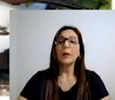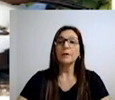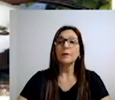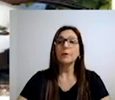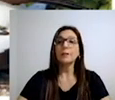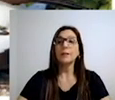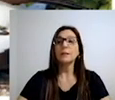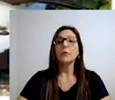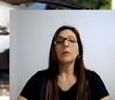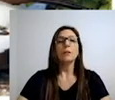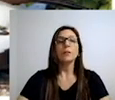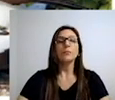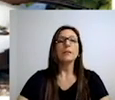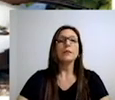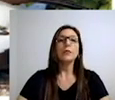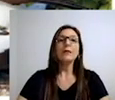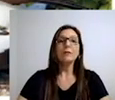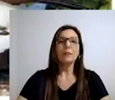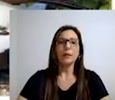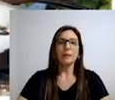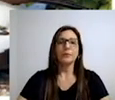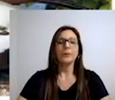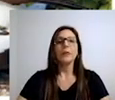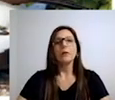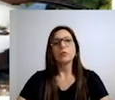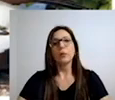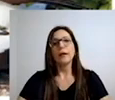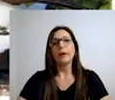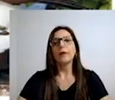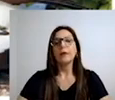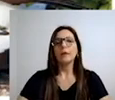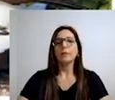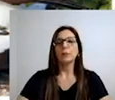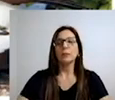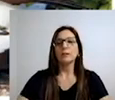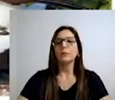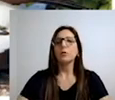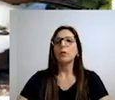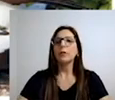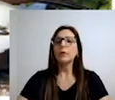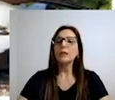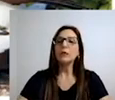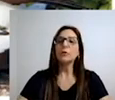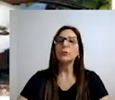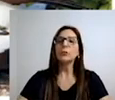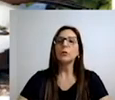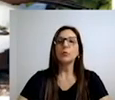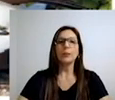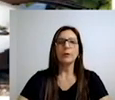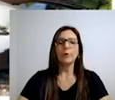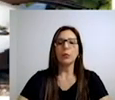animais que apresentam fecundação interna, isto é, aquela que a fecundação ocorre no interior do corpo